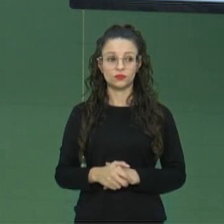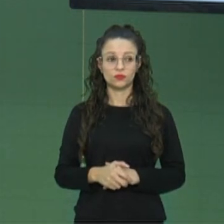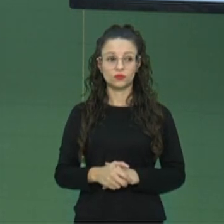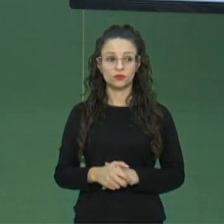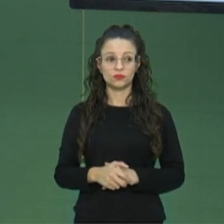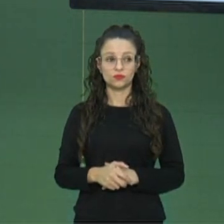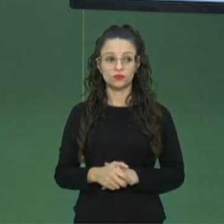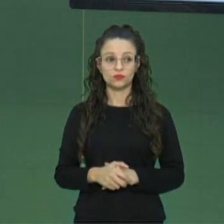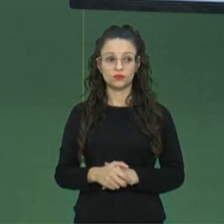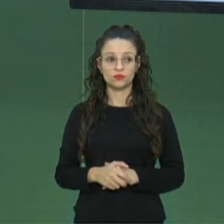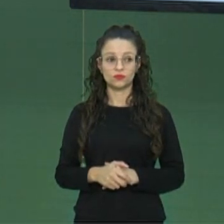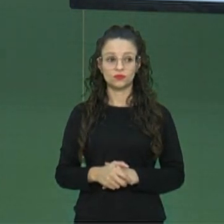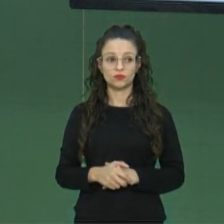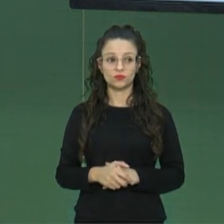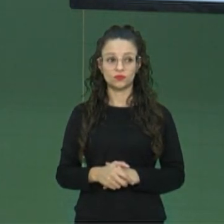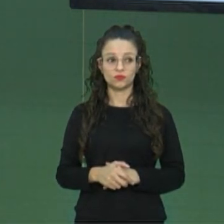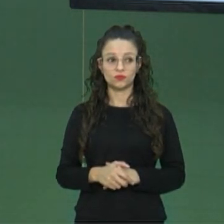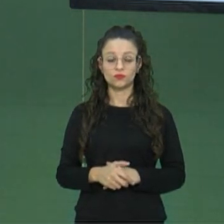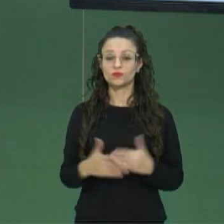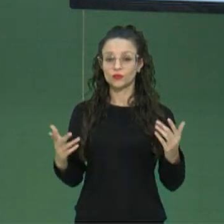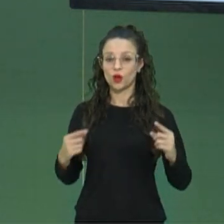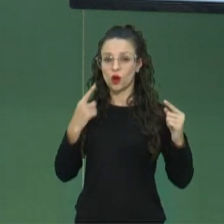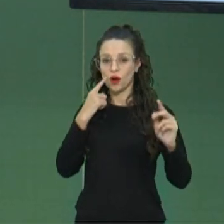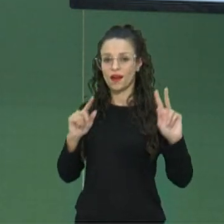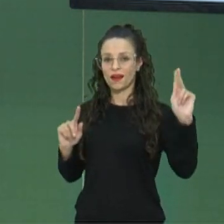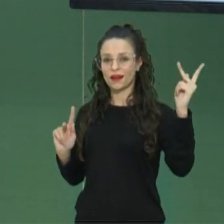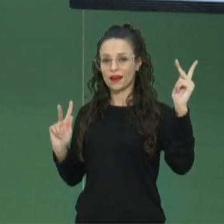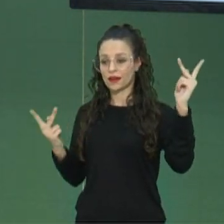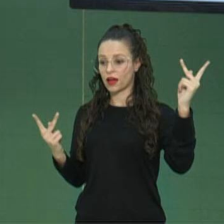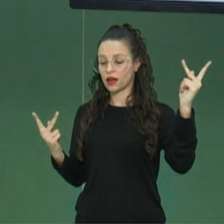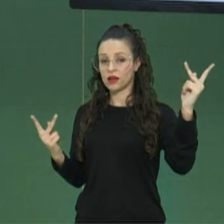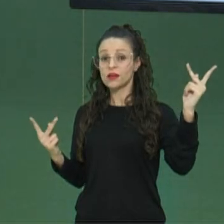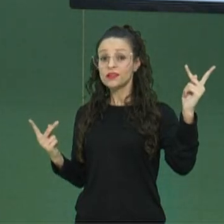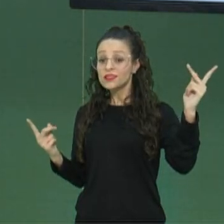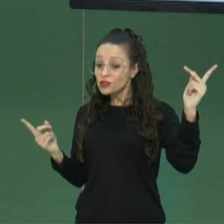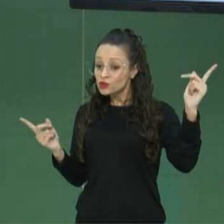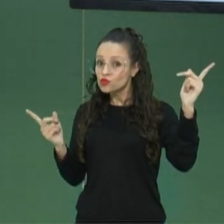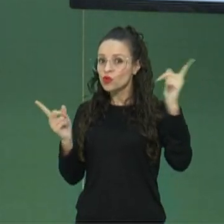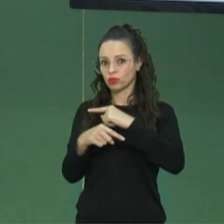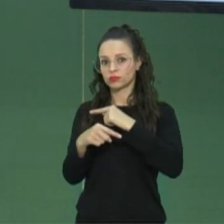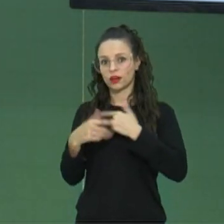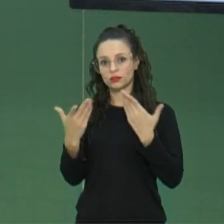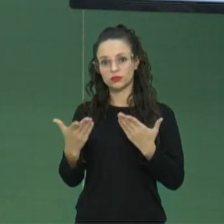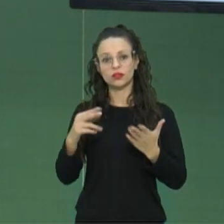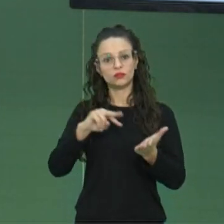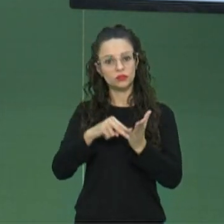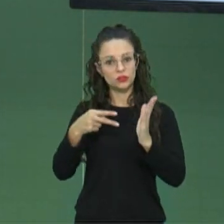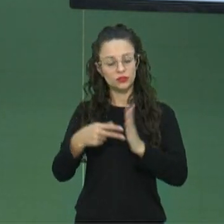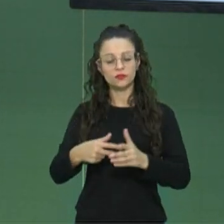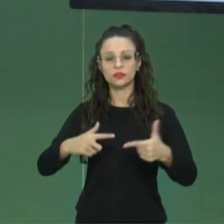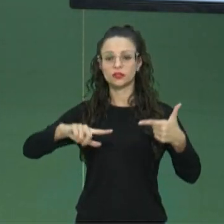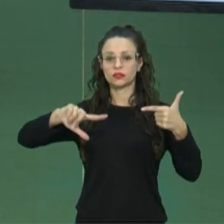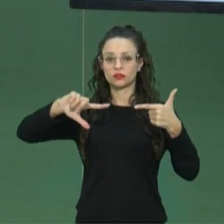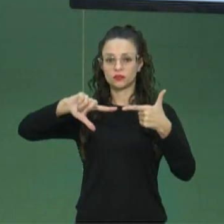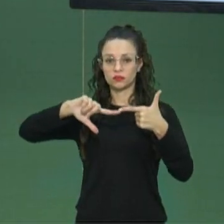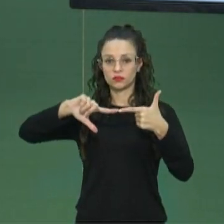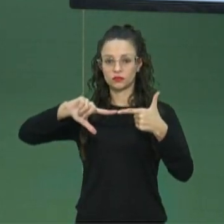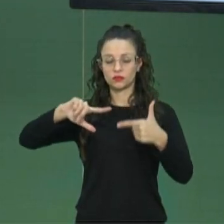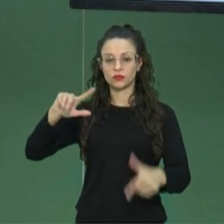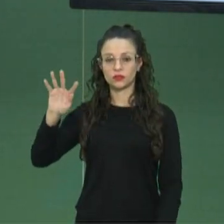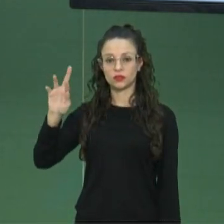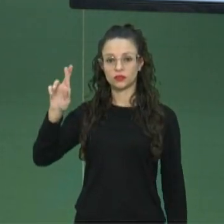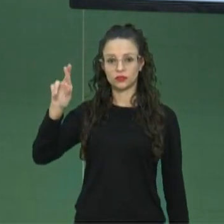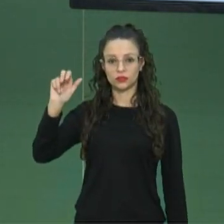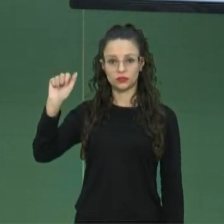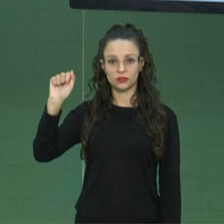Calma aí. Aê. Ligantes, galera, em lados opostos, o meu isômero trans,